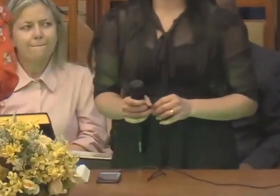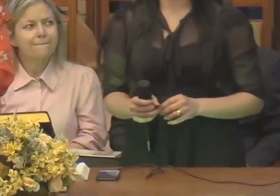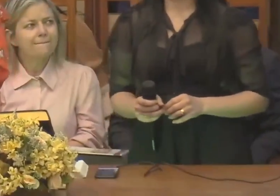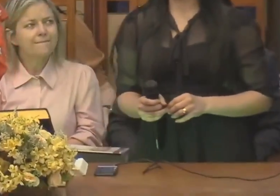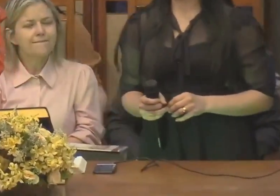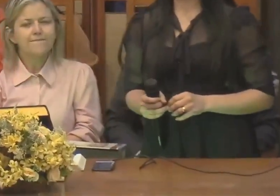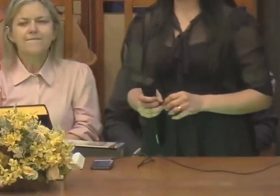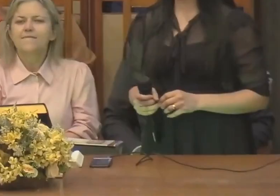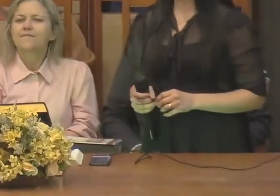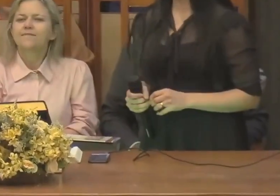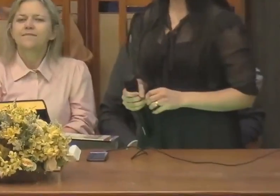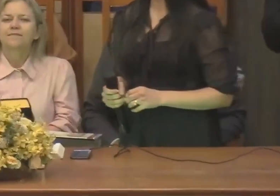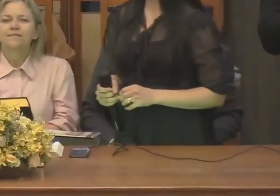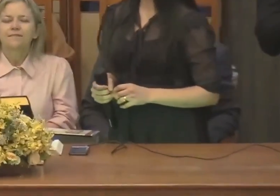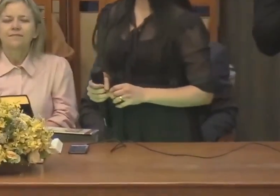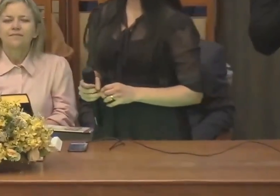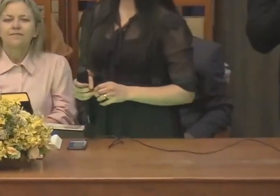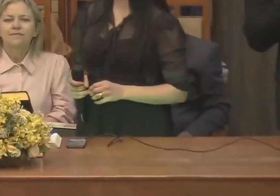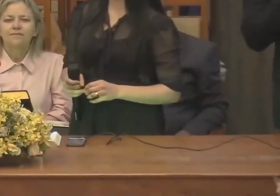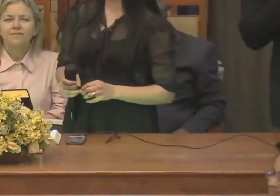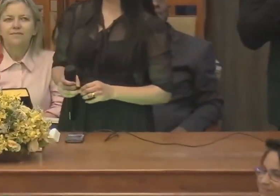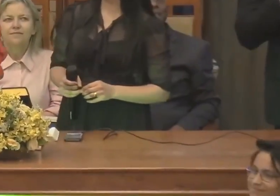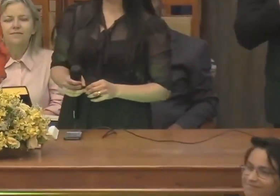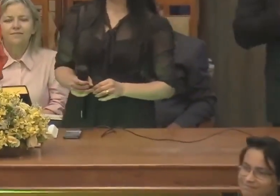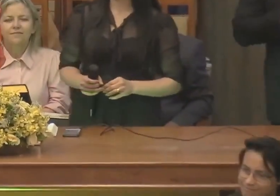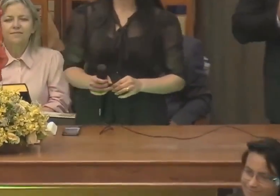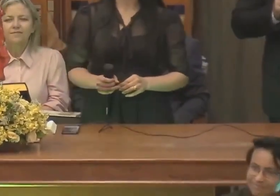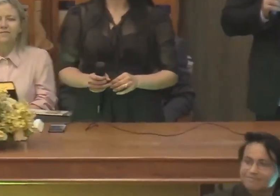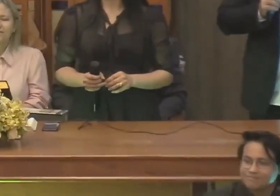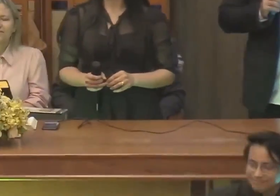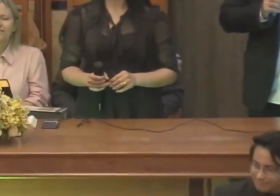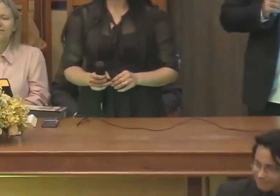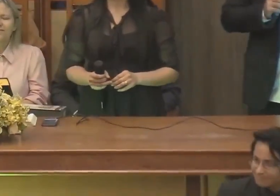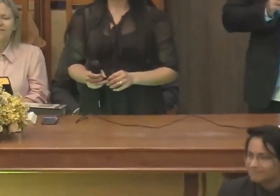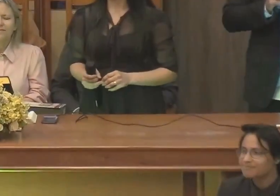eu chorava tanto